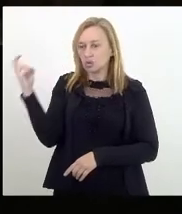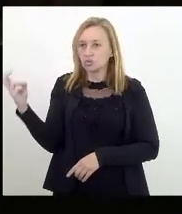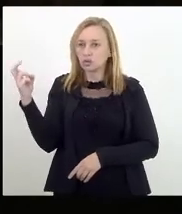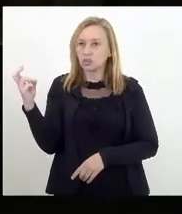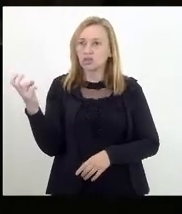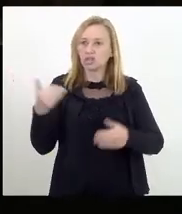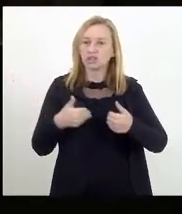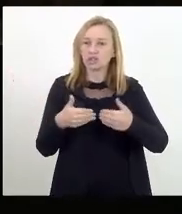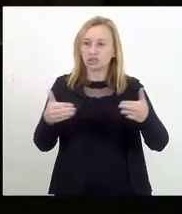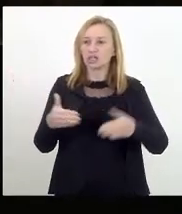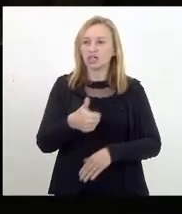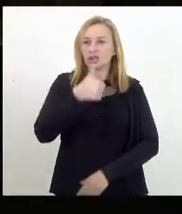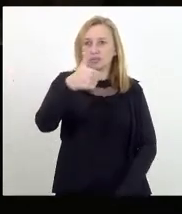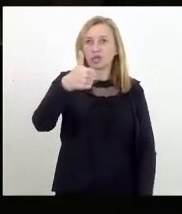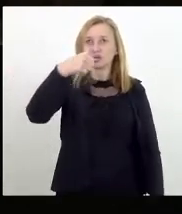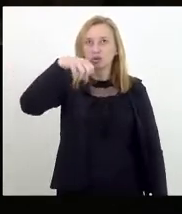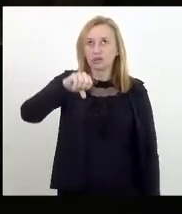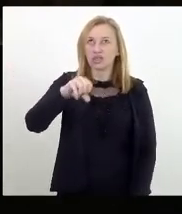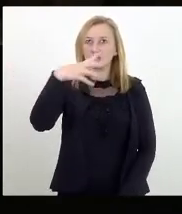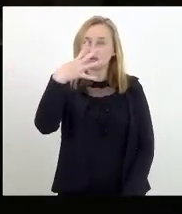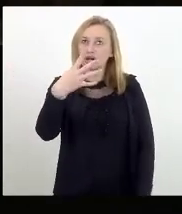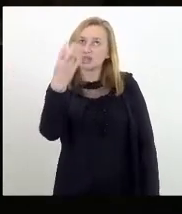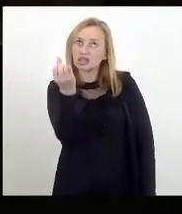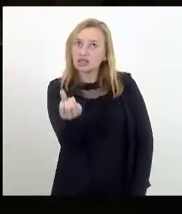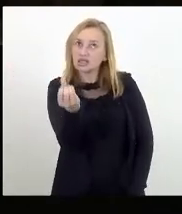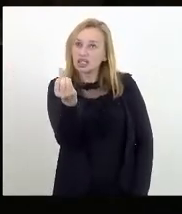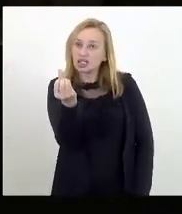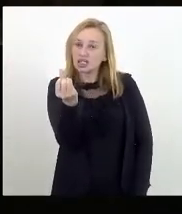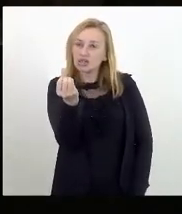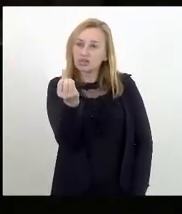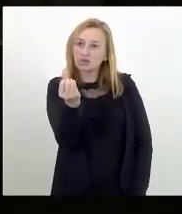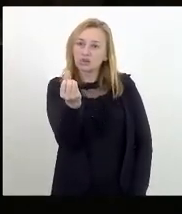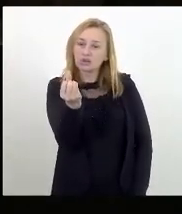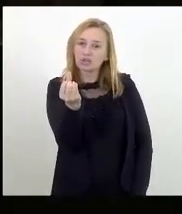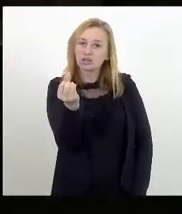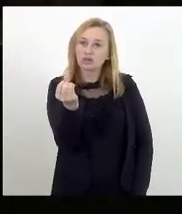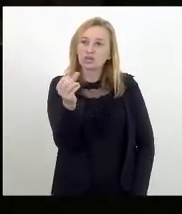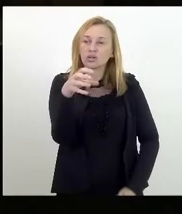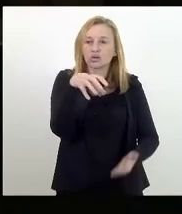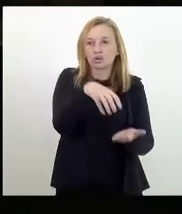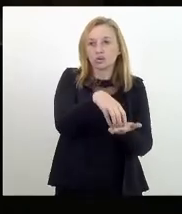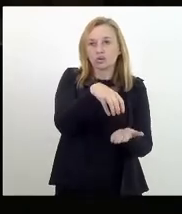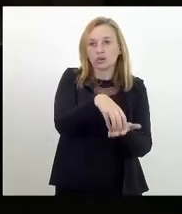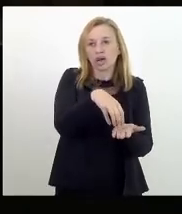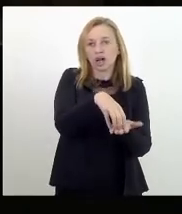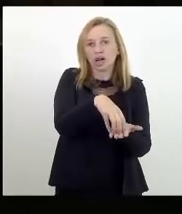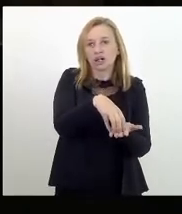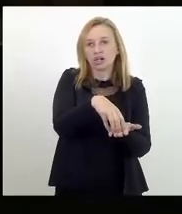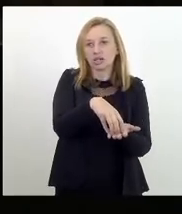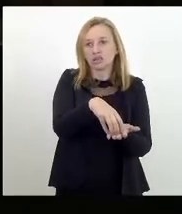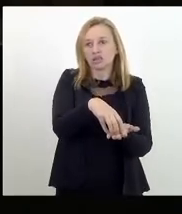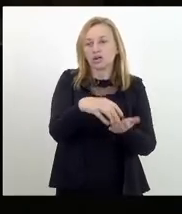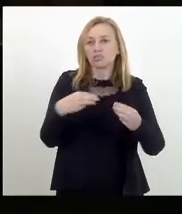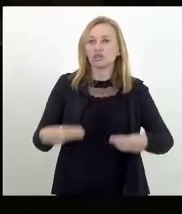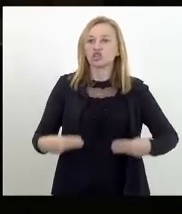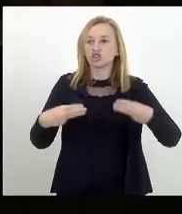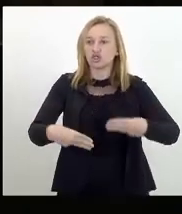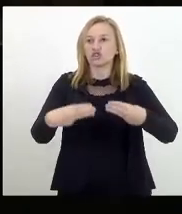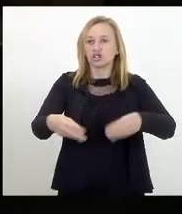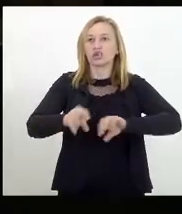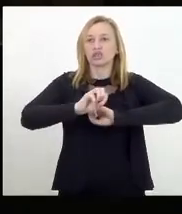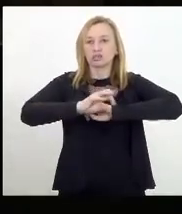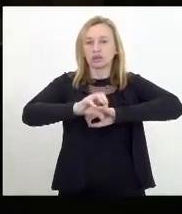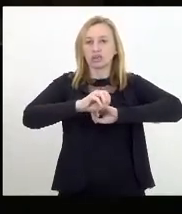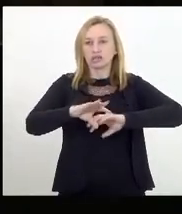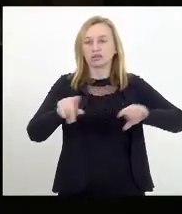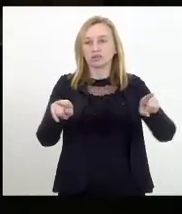inaugurado em 1946 como sede do então Ministério da Educação e